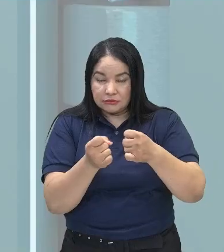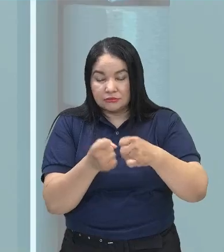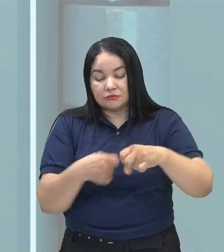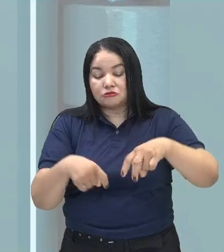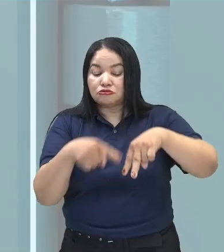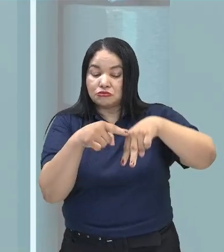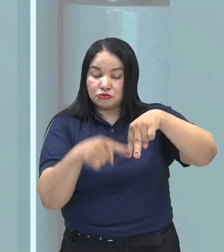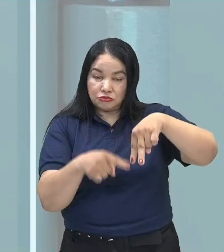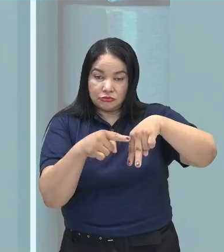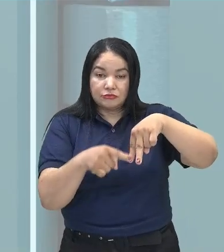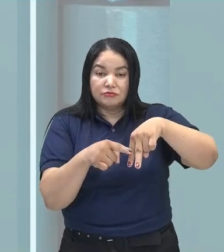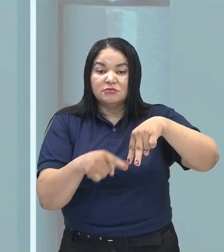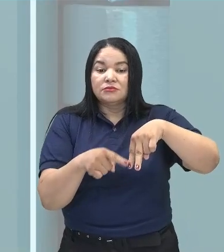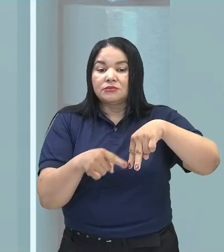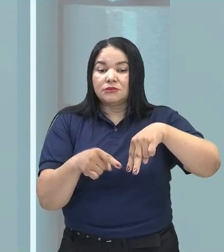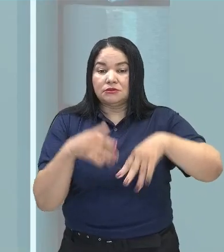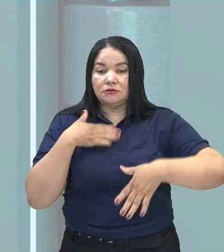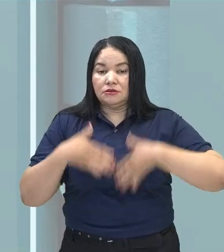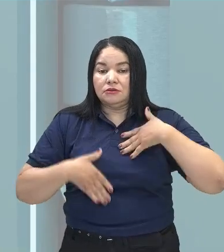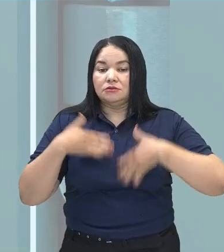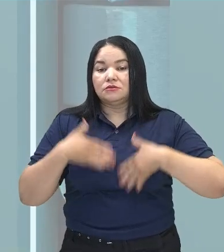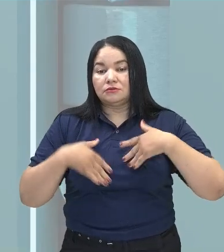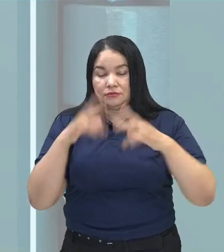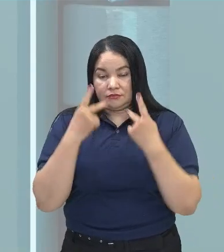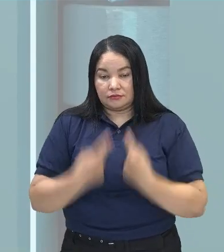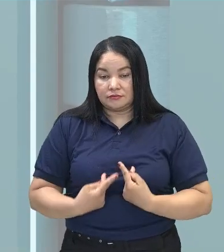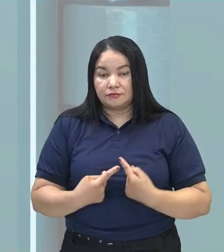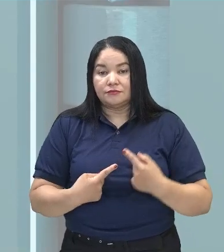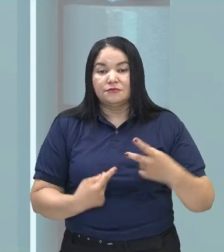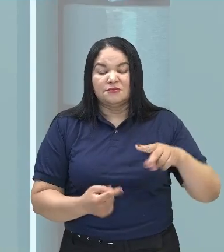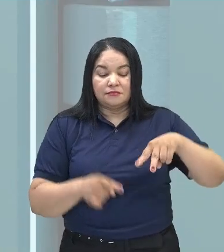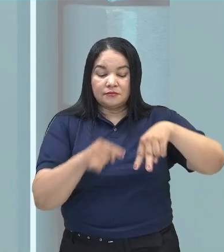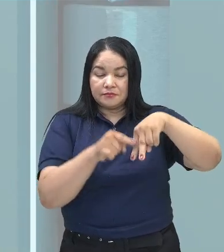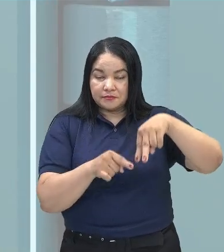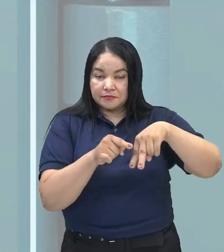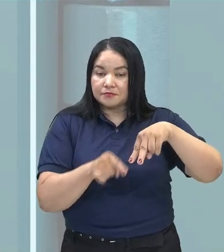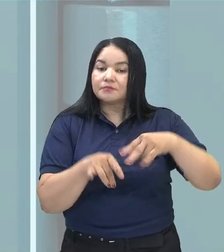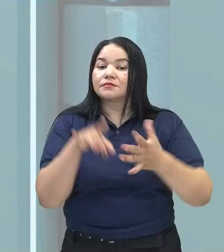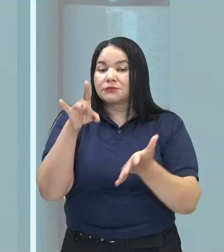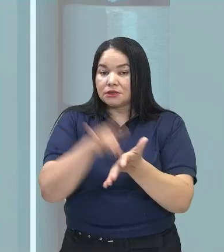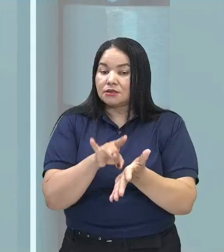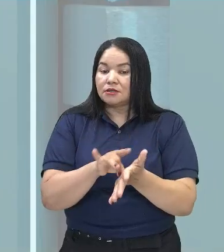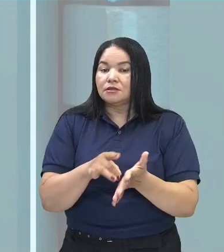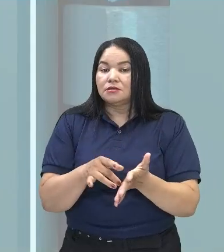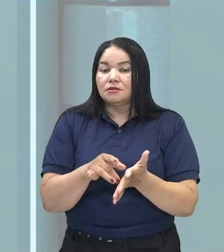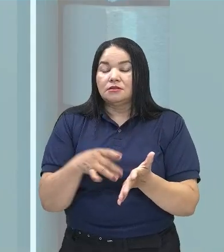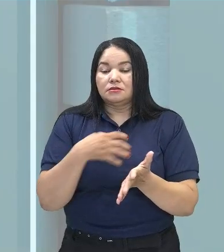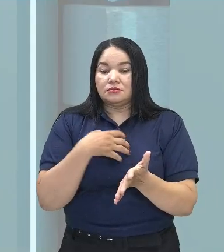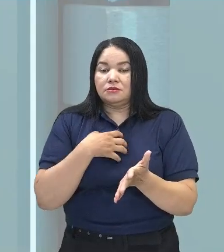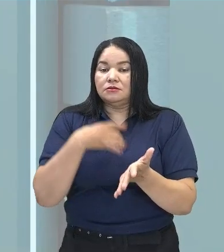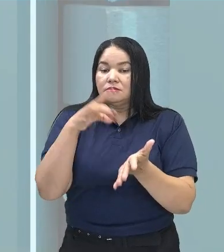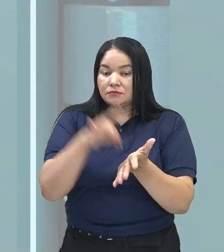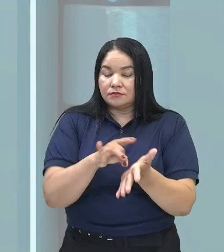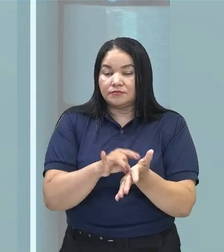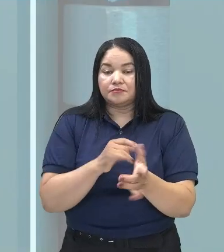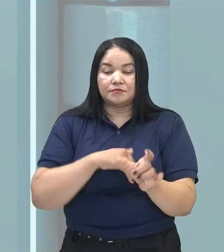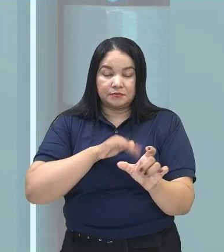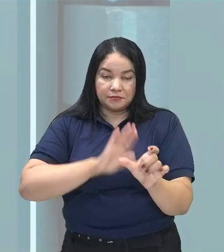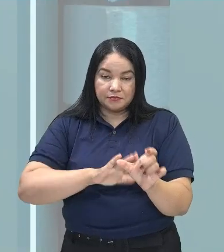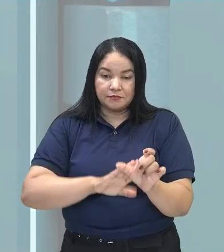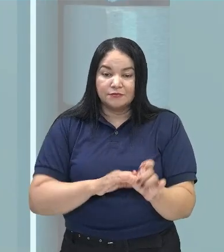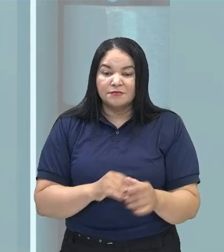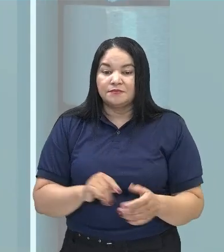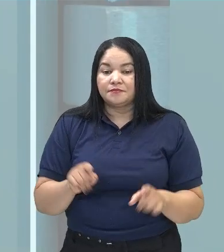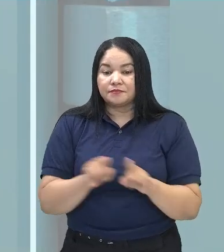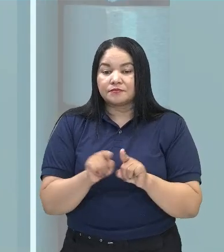parte do corpo humano que ele quebrou a perna, literalmente, né? Estou falando do sentido denotativo, né?